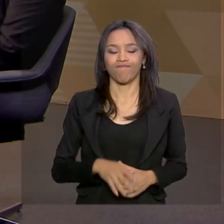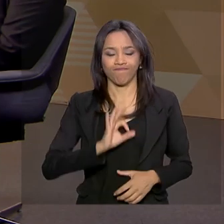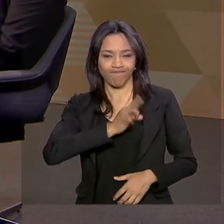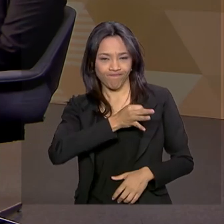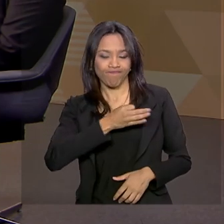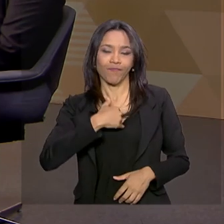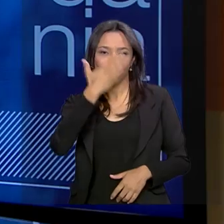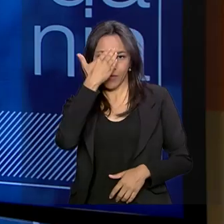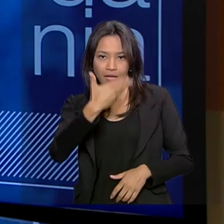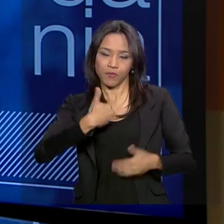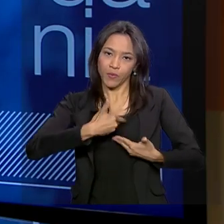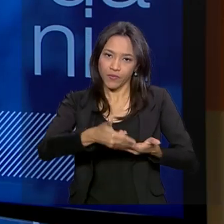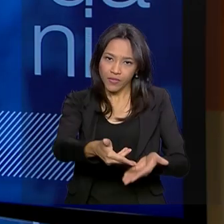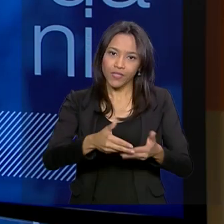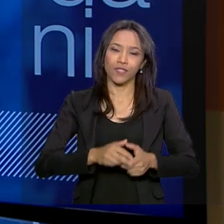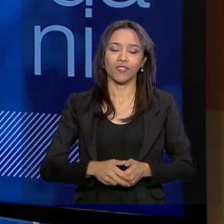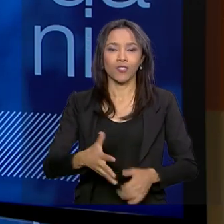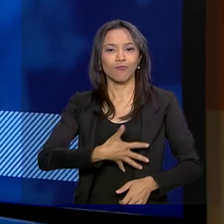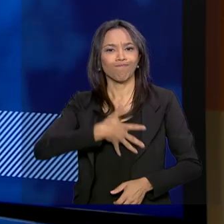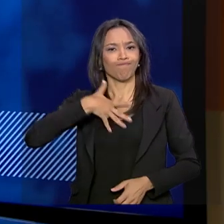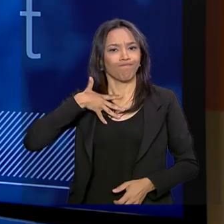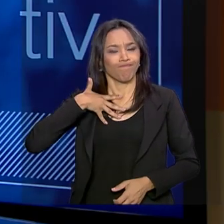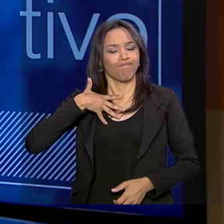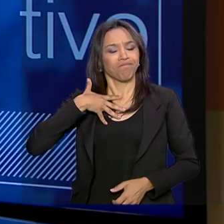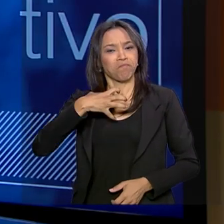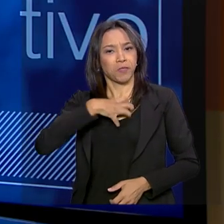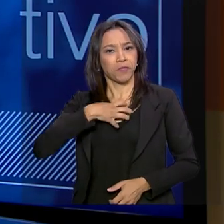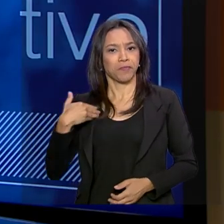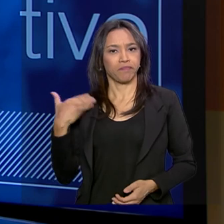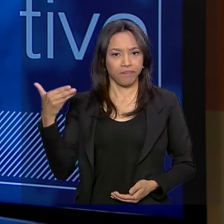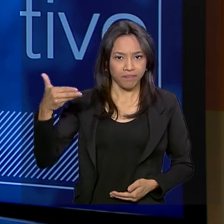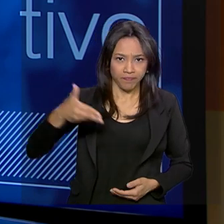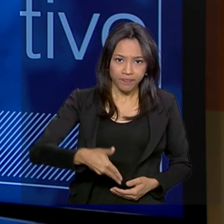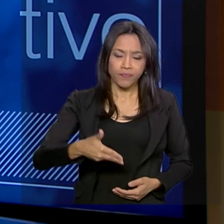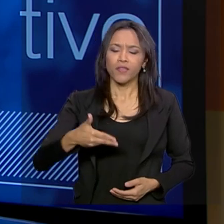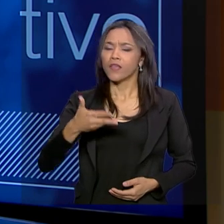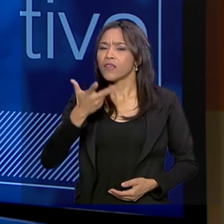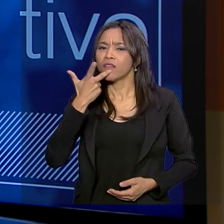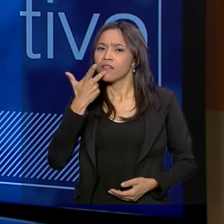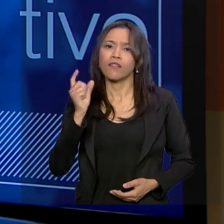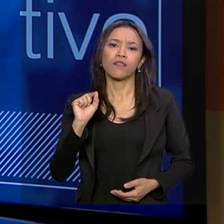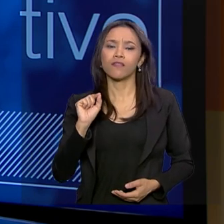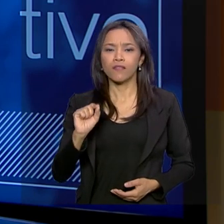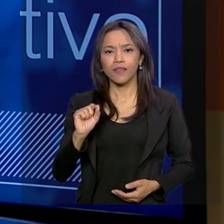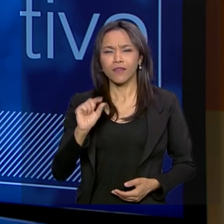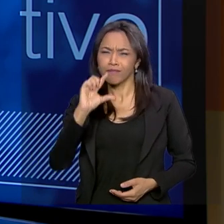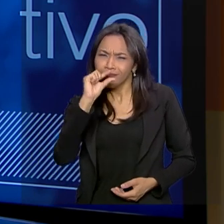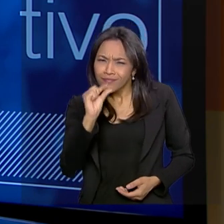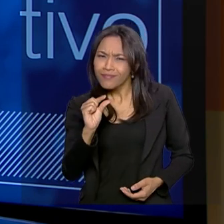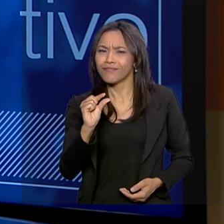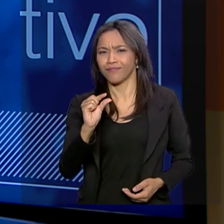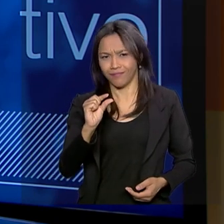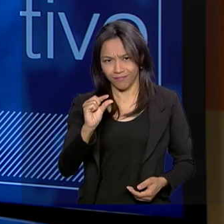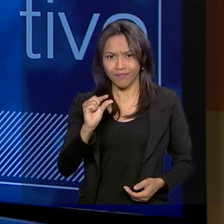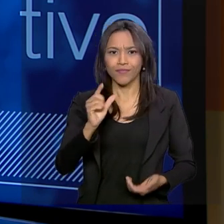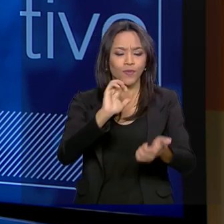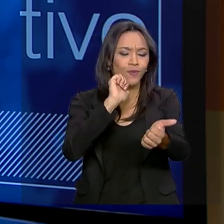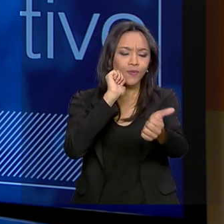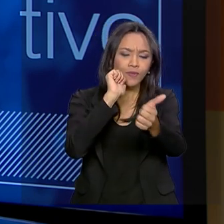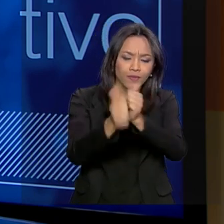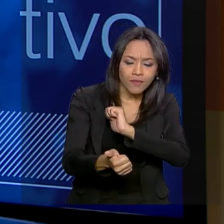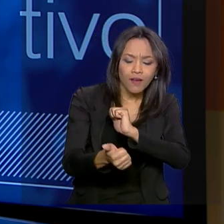Muito obrigado pelo convite. Para mim é um prazer, uma honra estar aqui e poder falar um pouquinho do